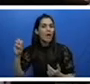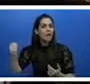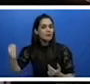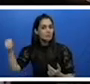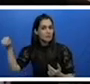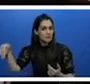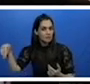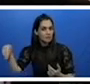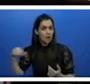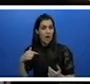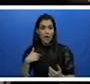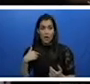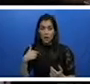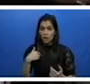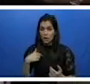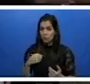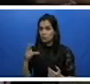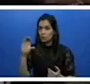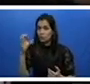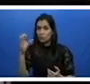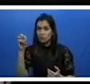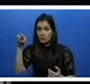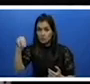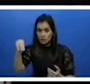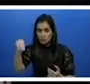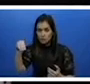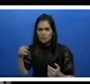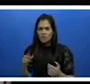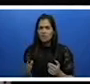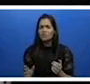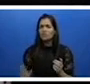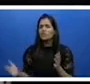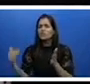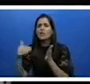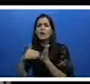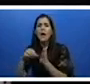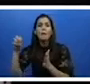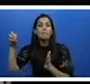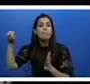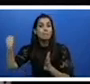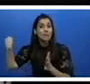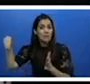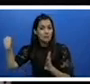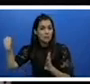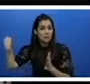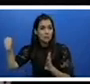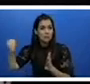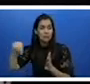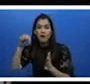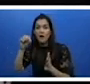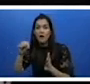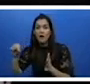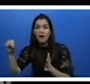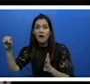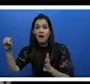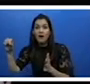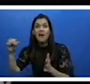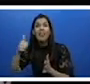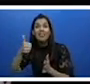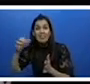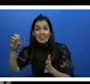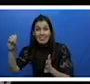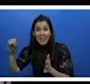no centímetro. Eu preciso chegar ao milímetro. Completo com 0. Olha, não